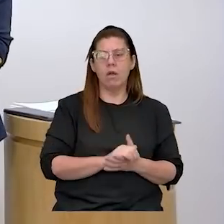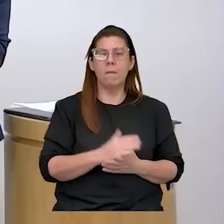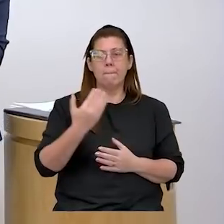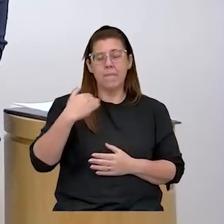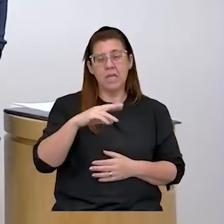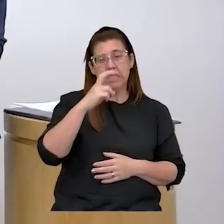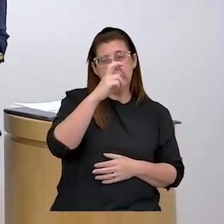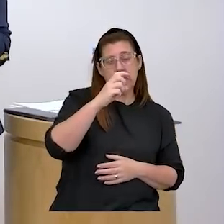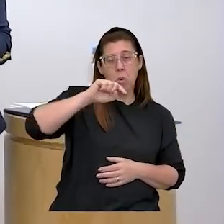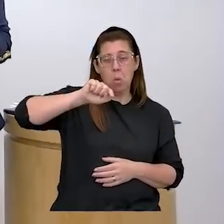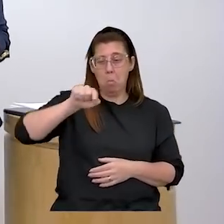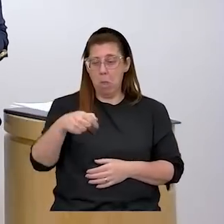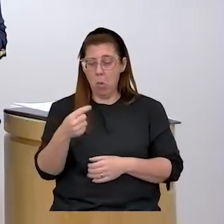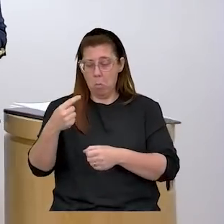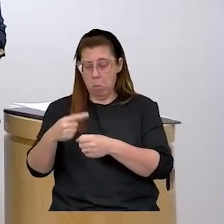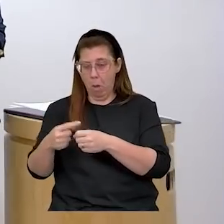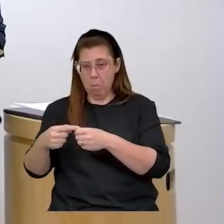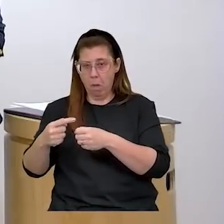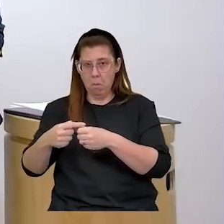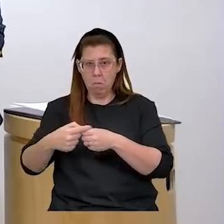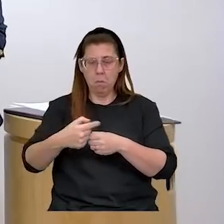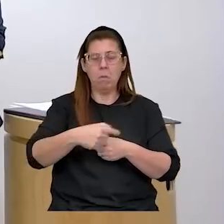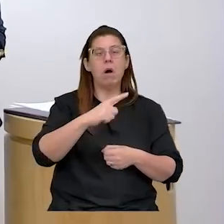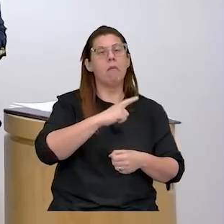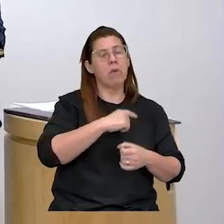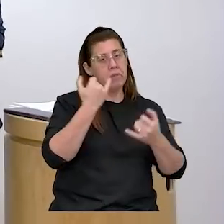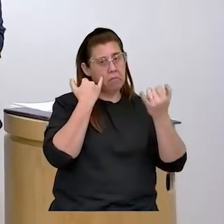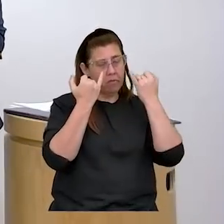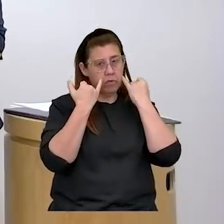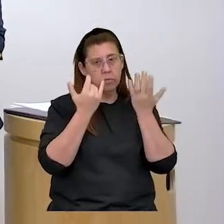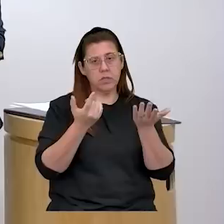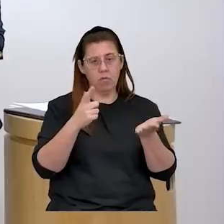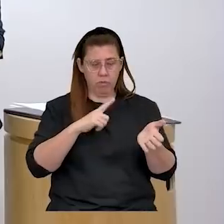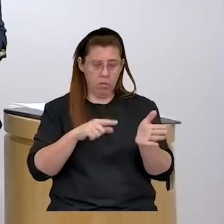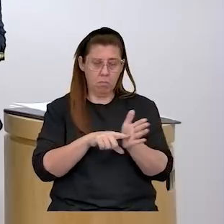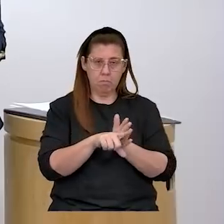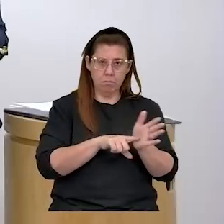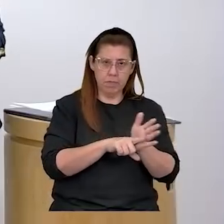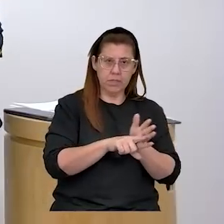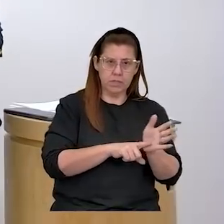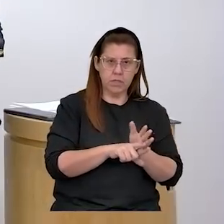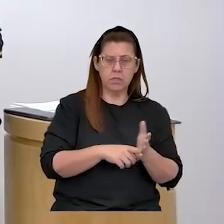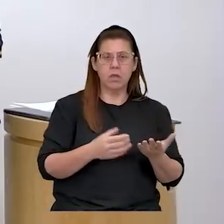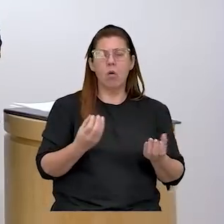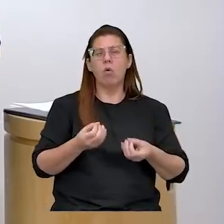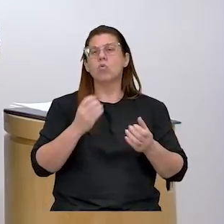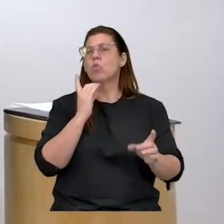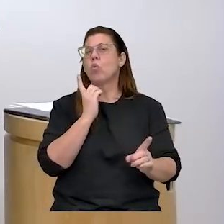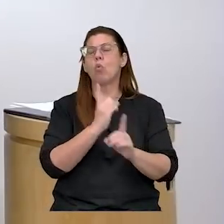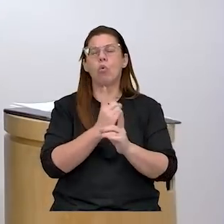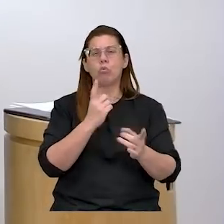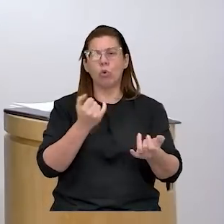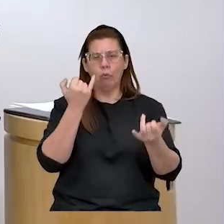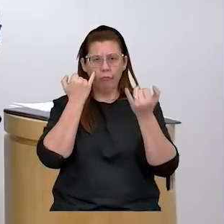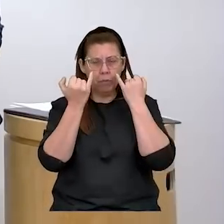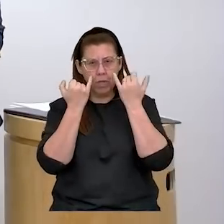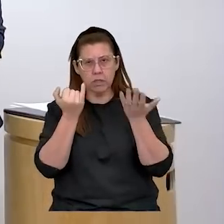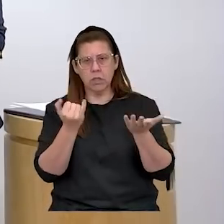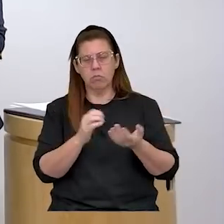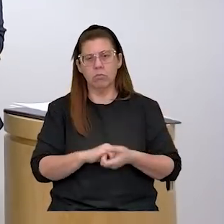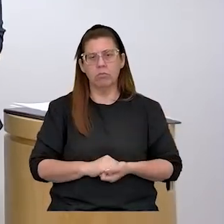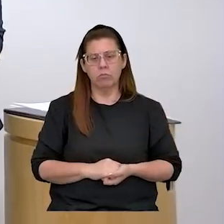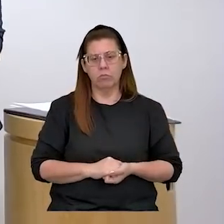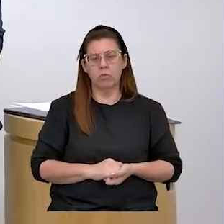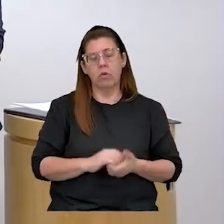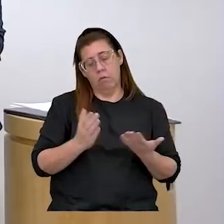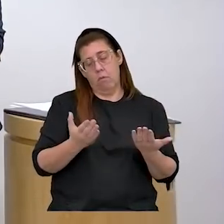de 5.000 municípios, então ela tem essa informação, ela tem uma pesquisa, algum lugar de onde ela tirou essa informação. Provavelmente